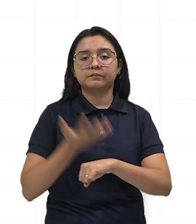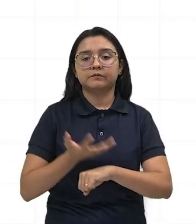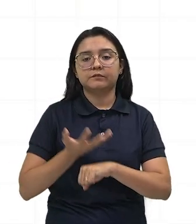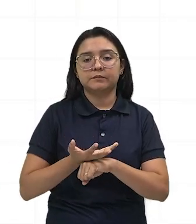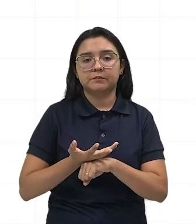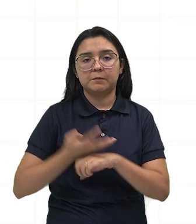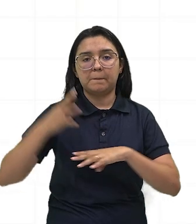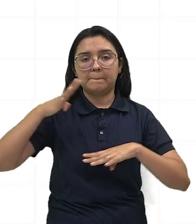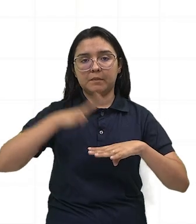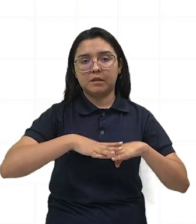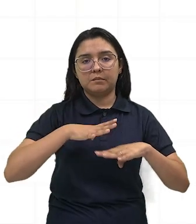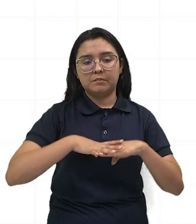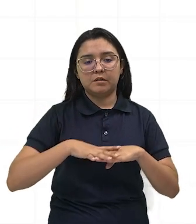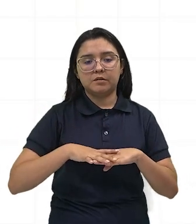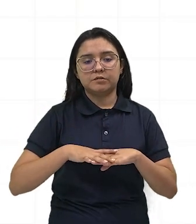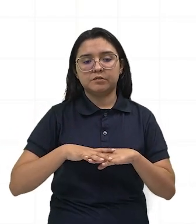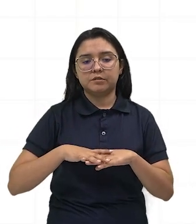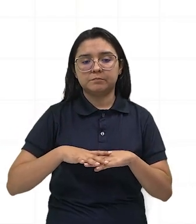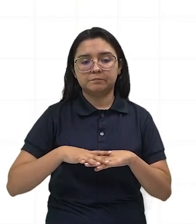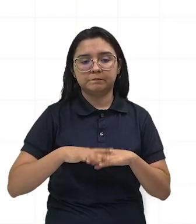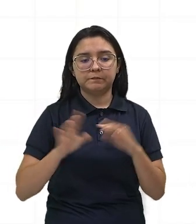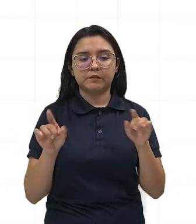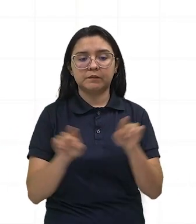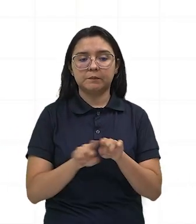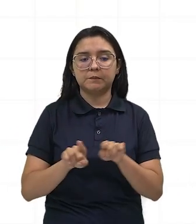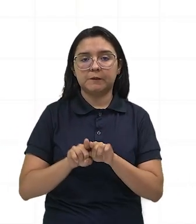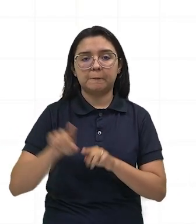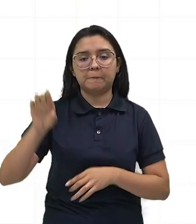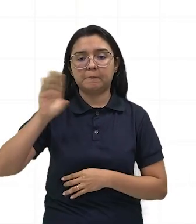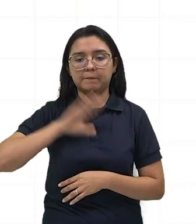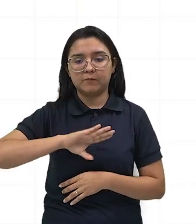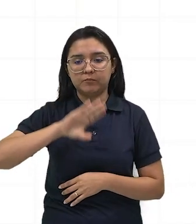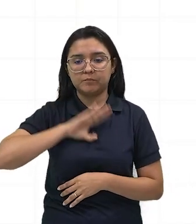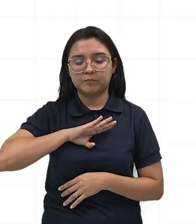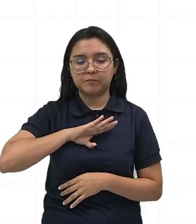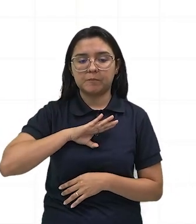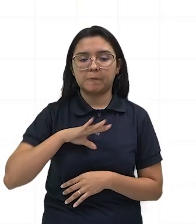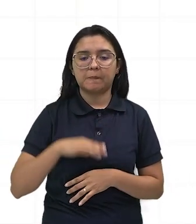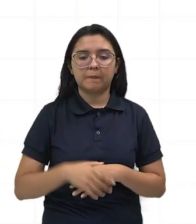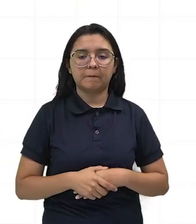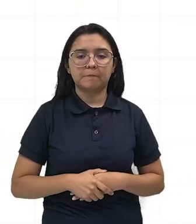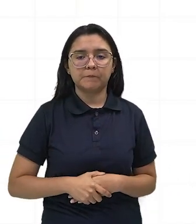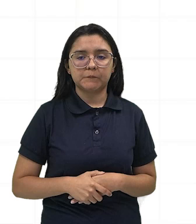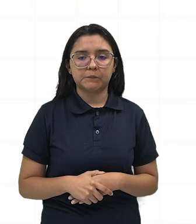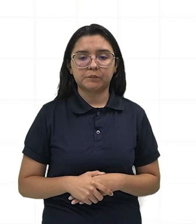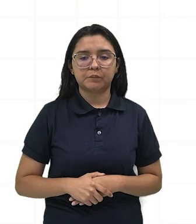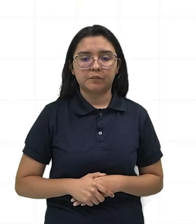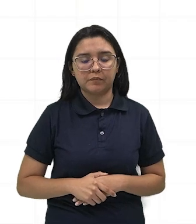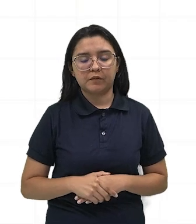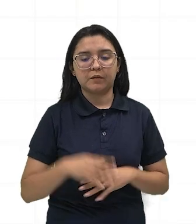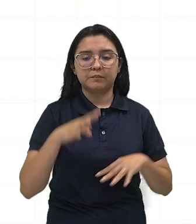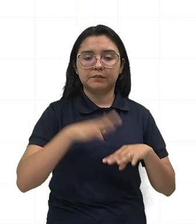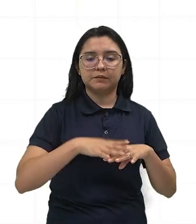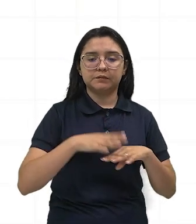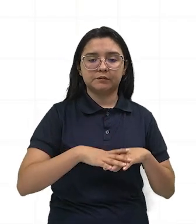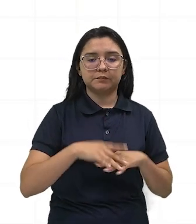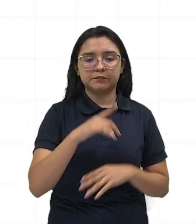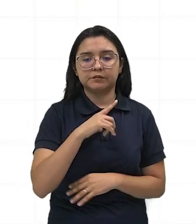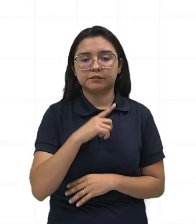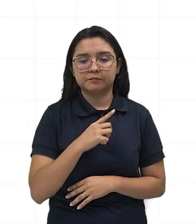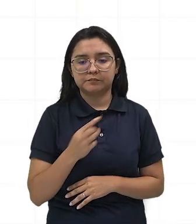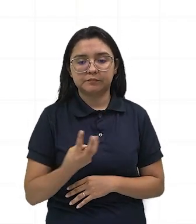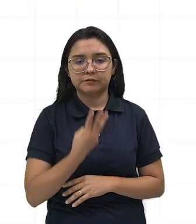matemática e língua portuguesa. Então, temos aqui já o de matemática. Então, de matemática tem, ó, então, são